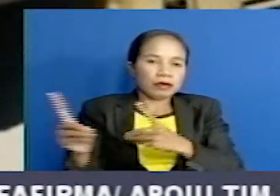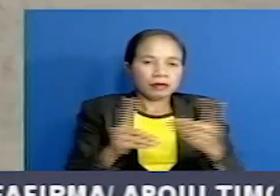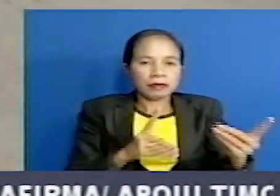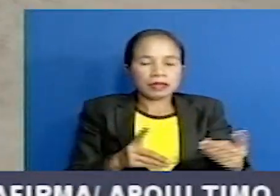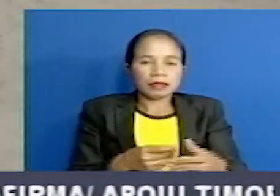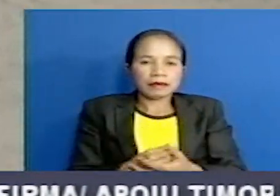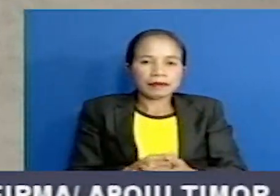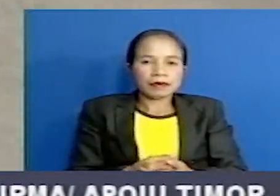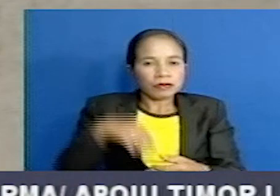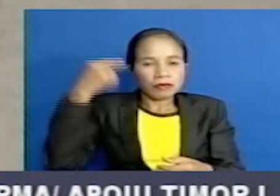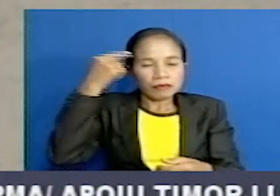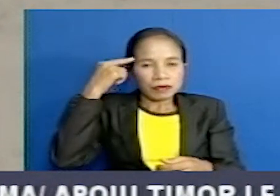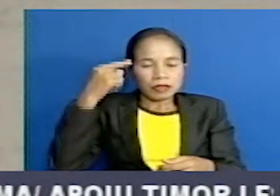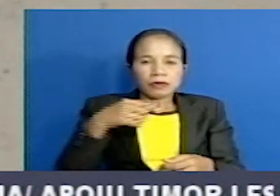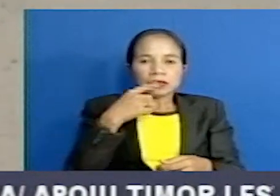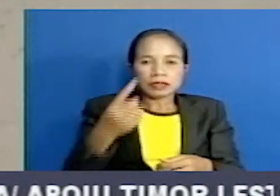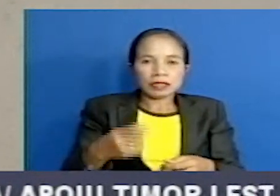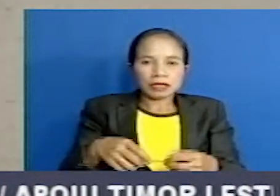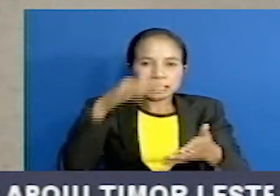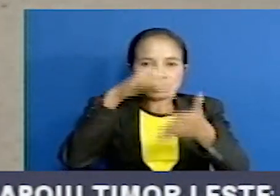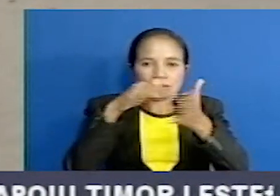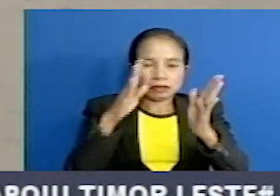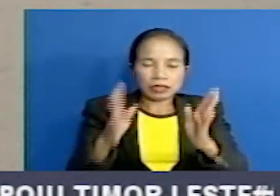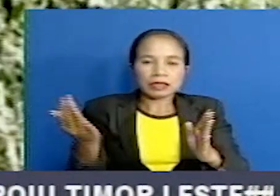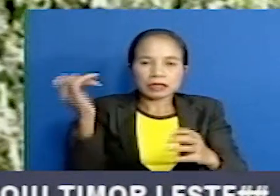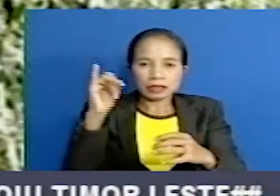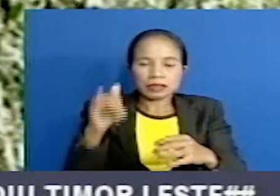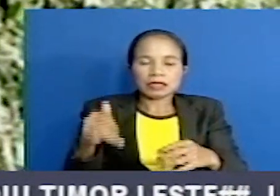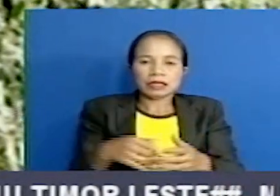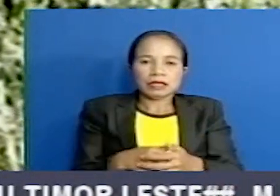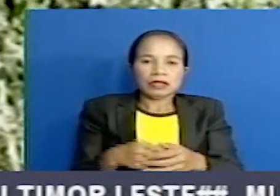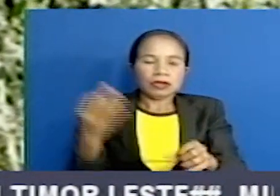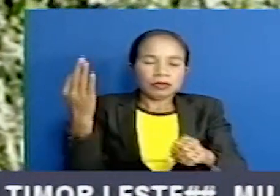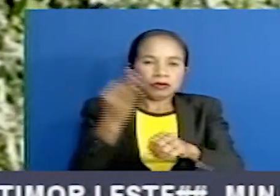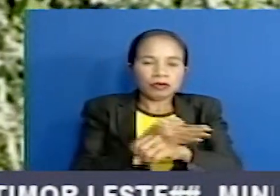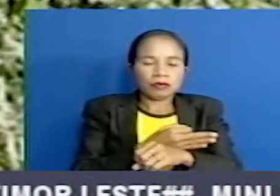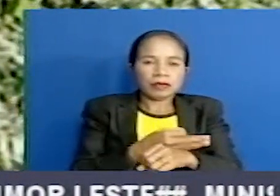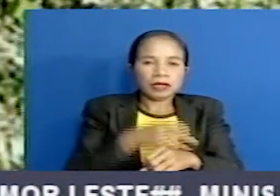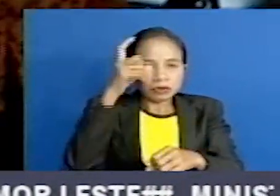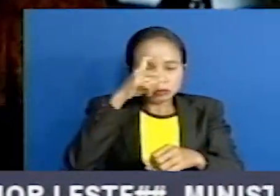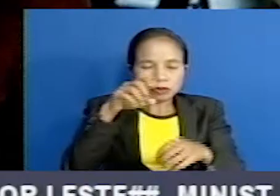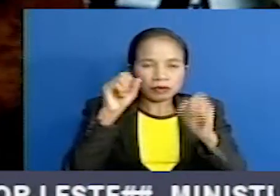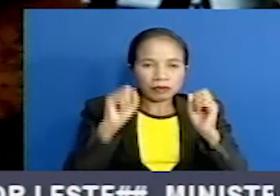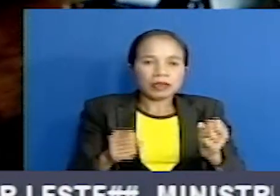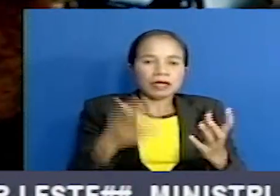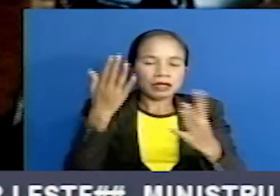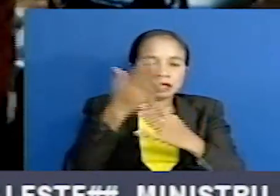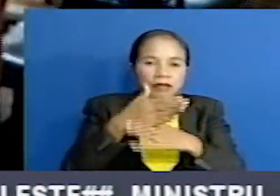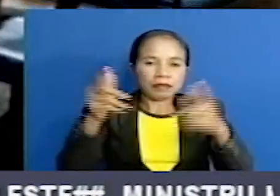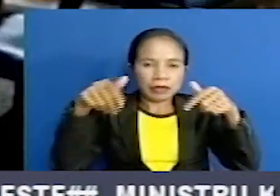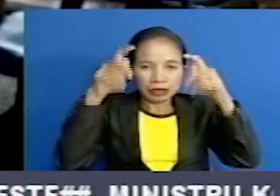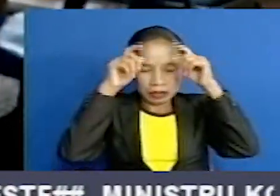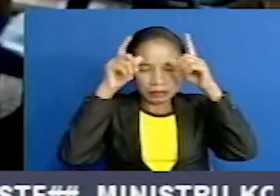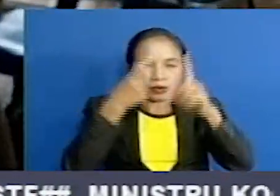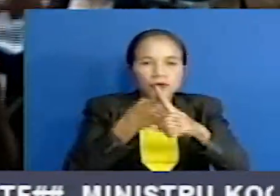ona. Governo Mos autoriza estudante Sira, nebe documento mate ona, bele tama mai Timor-Leste,